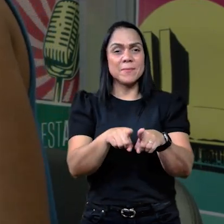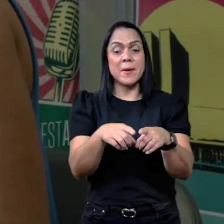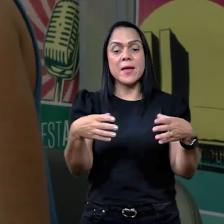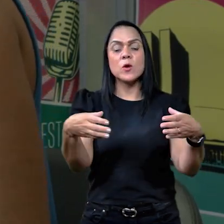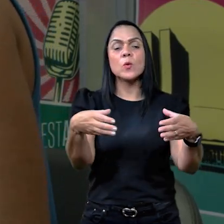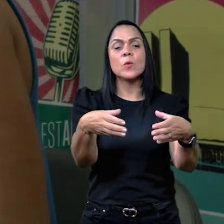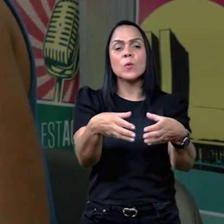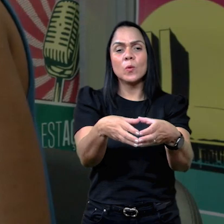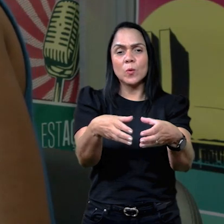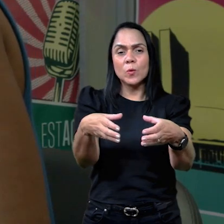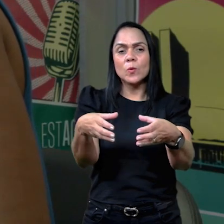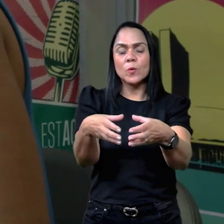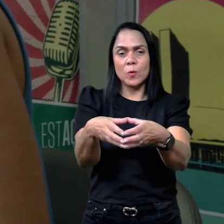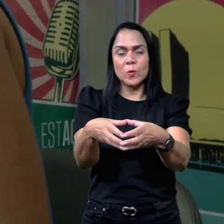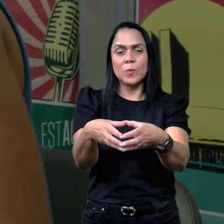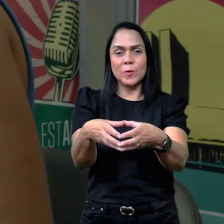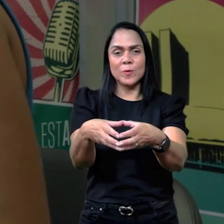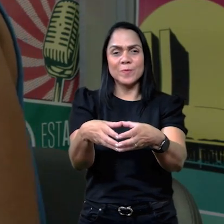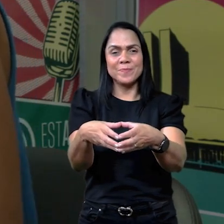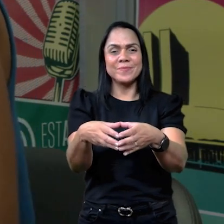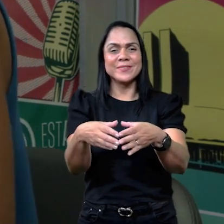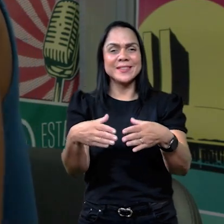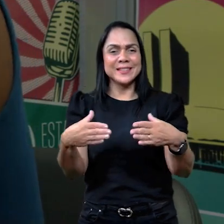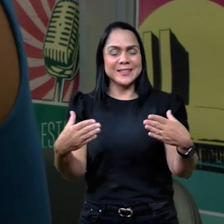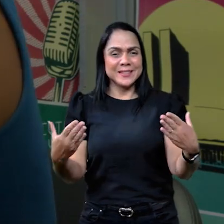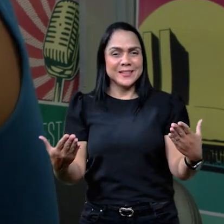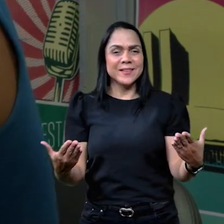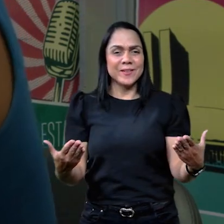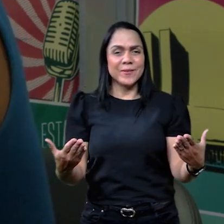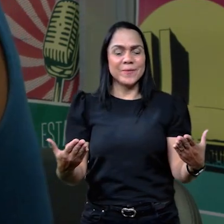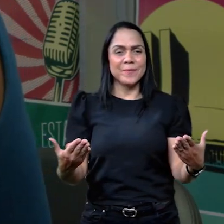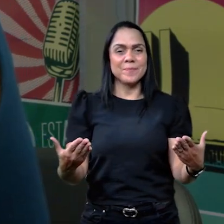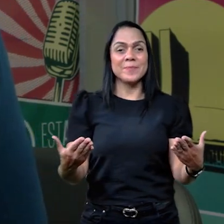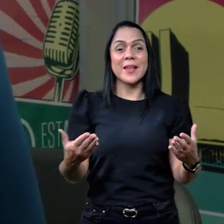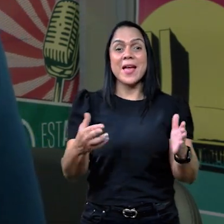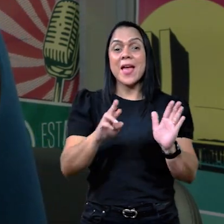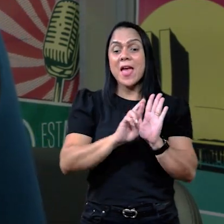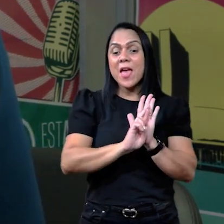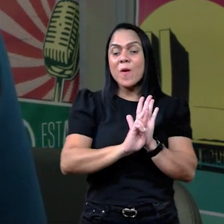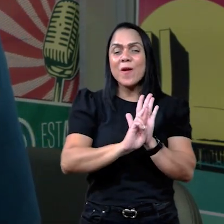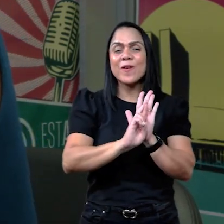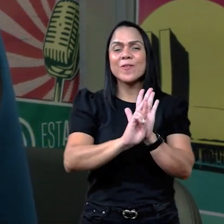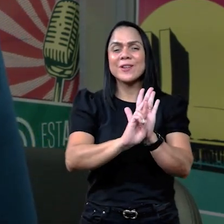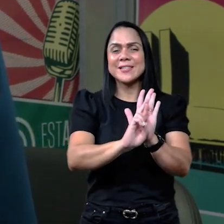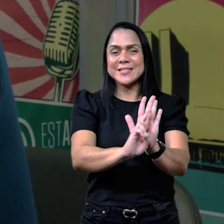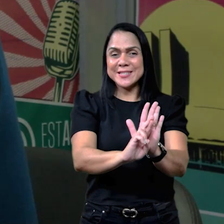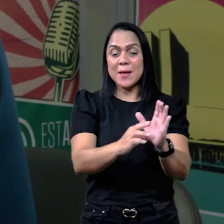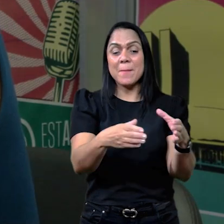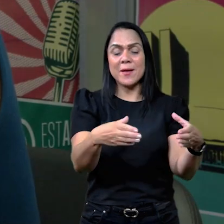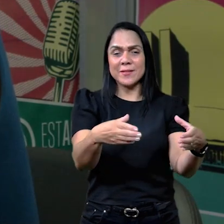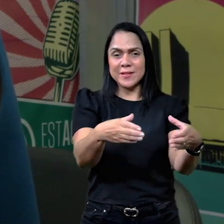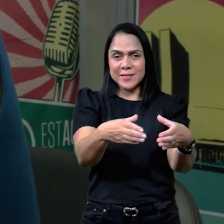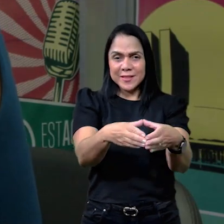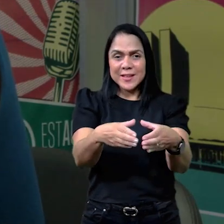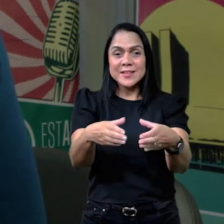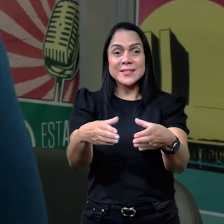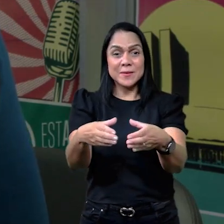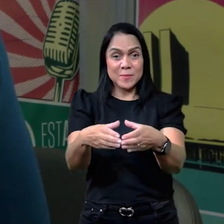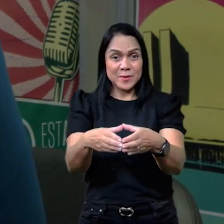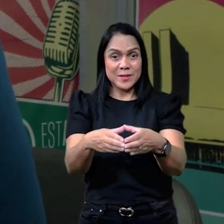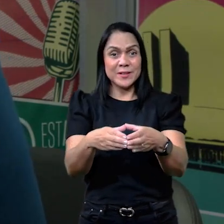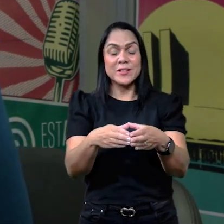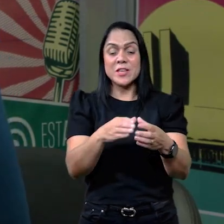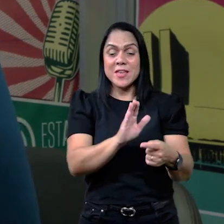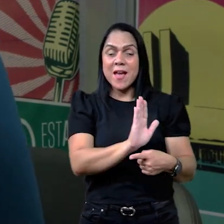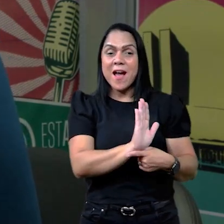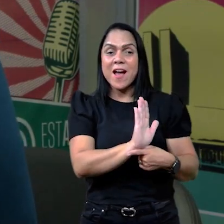que isso é uma forma, né, foi uma forma também de reconhecimento dessas comunidades enquanto